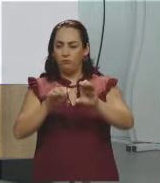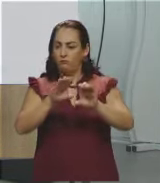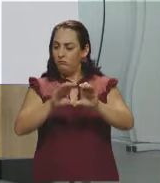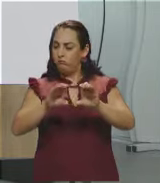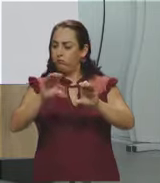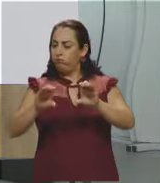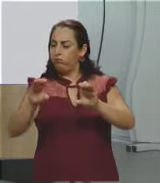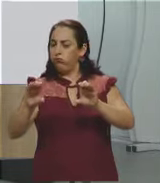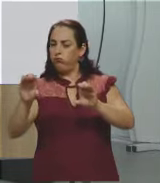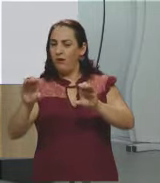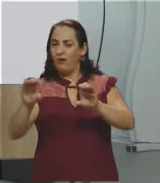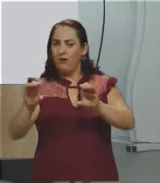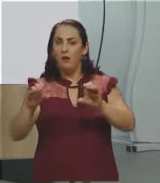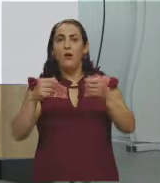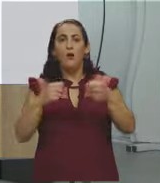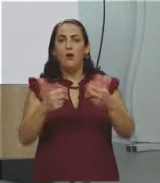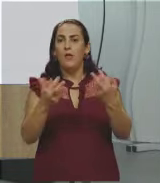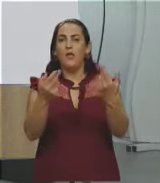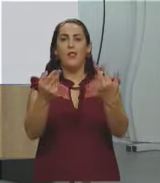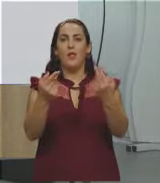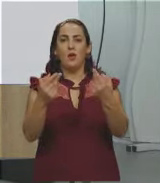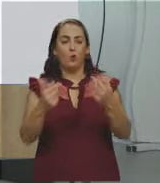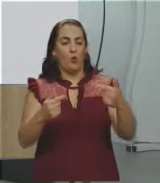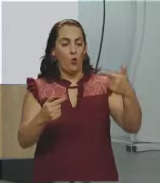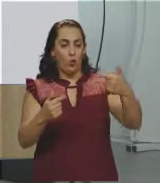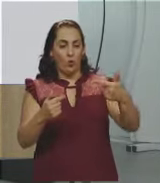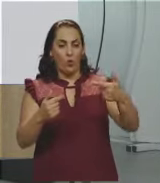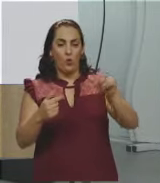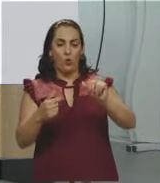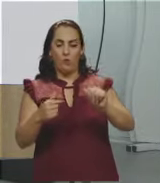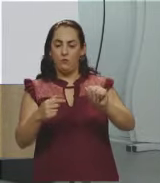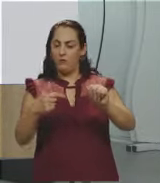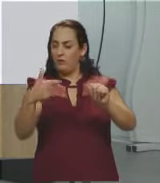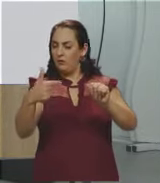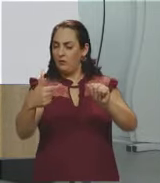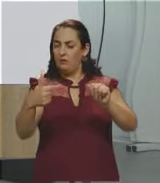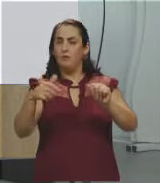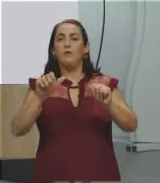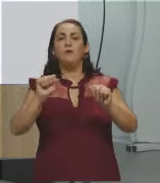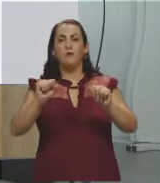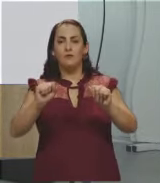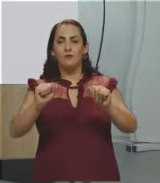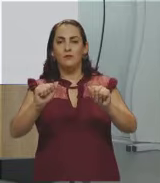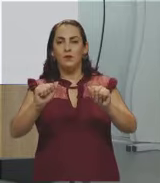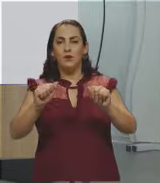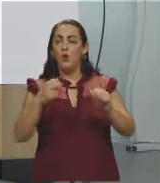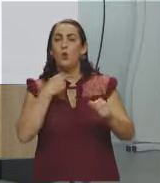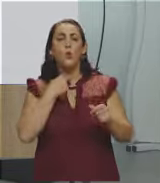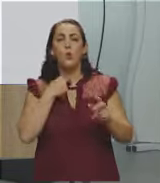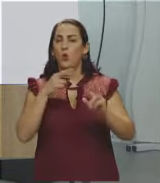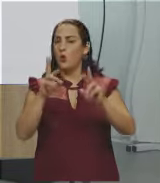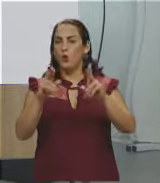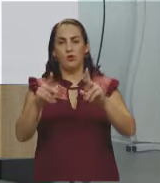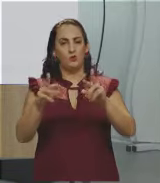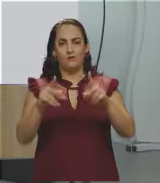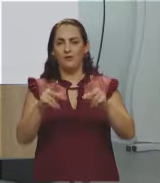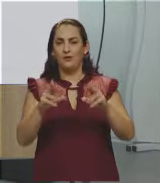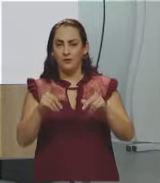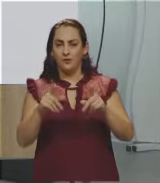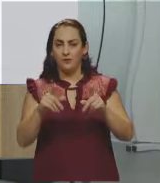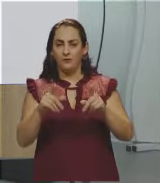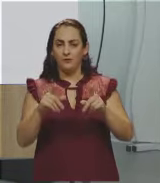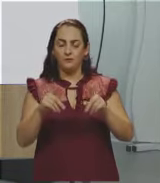por exemplo, 2 amperes aqui e há 2 caminhos diferentes, não quer dizer que em cada caminho vai passar 1 ampere. Pode acontecer isso também,